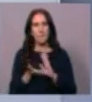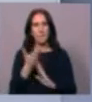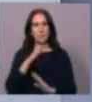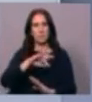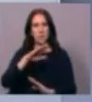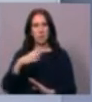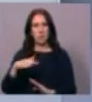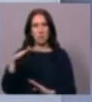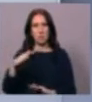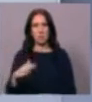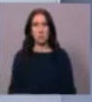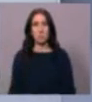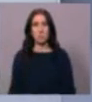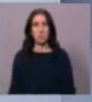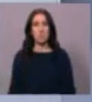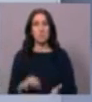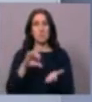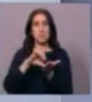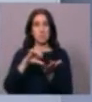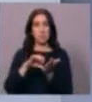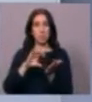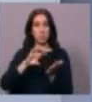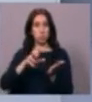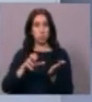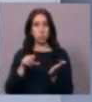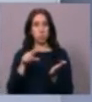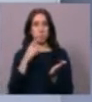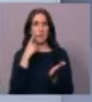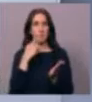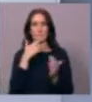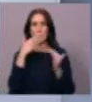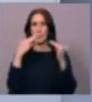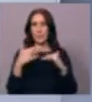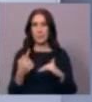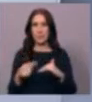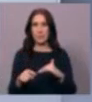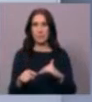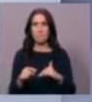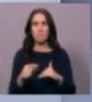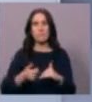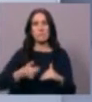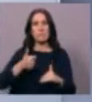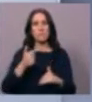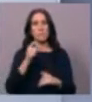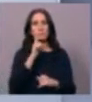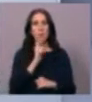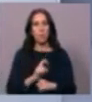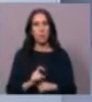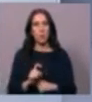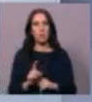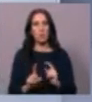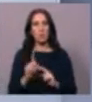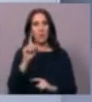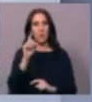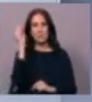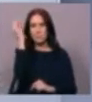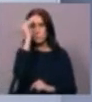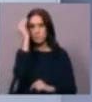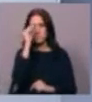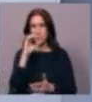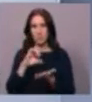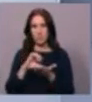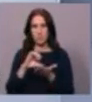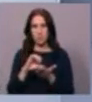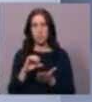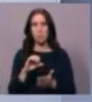altas. Na região centro, aqui também há algum panorama de neve, em especial na Guarda e nas terras mais a norte do interior centro.